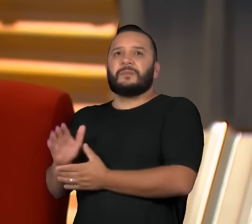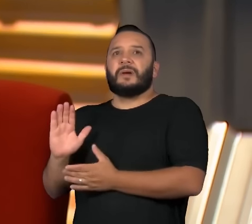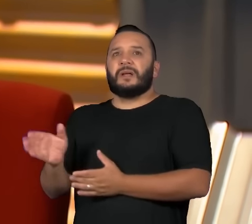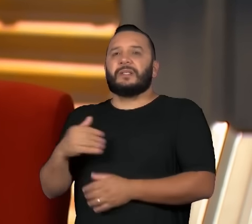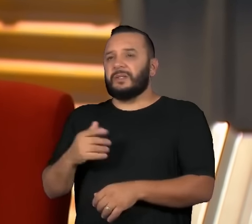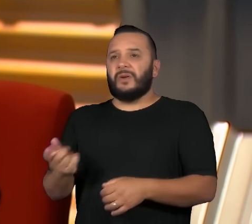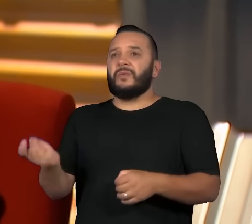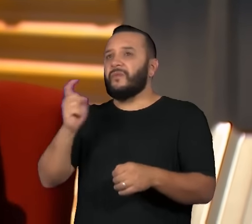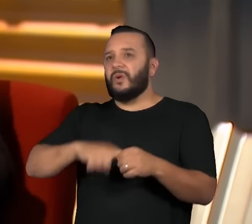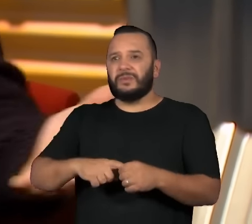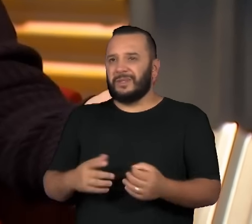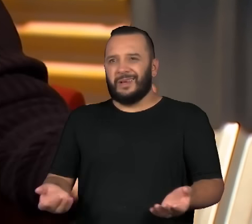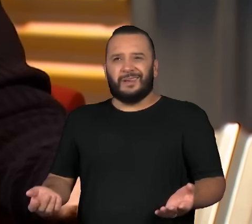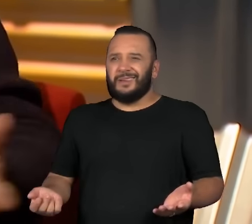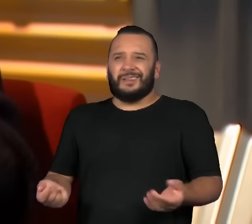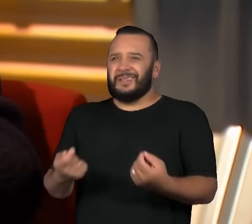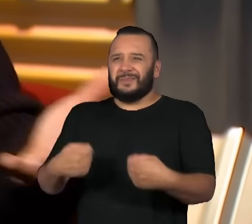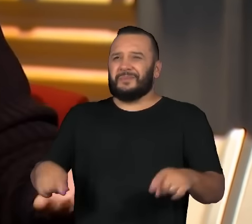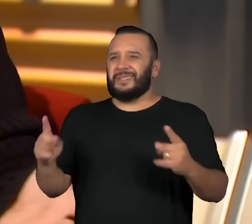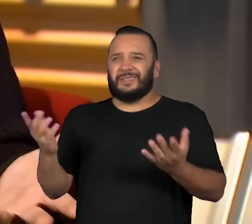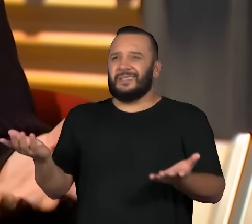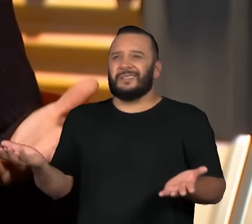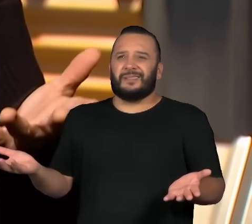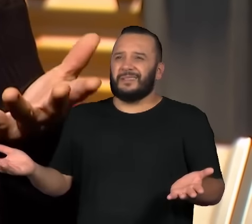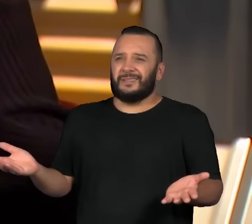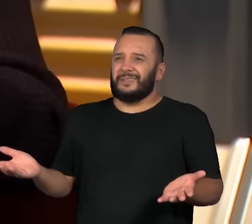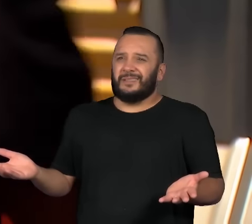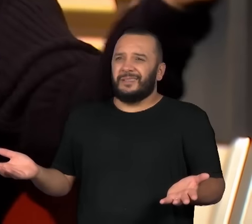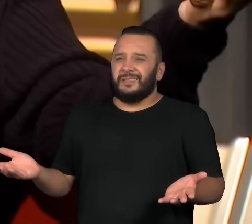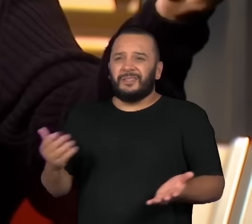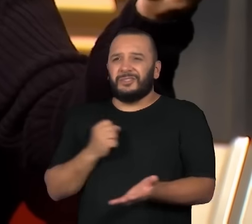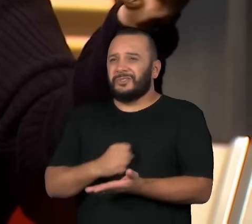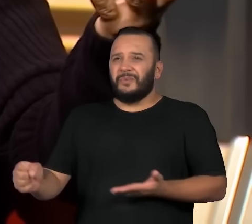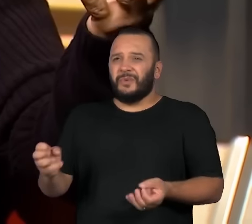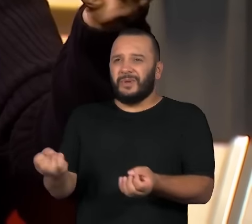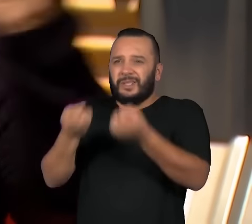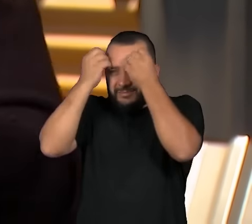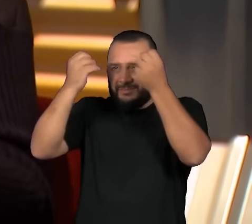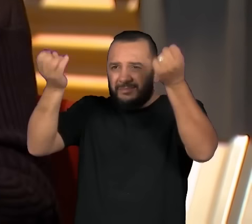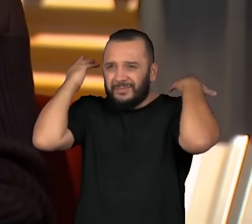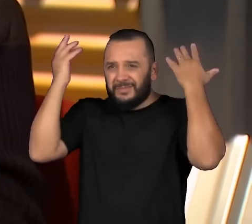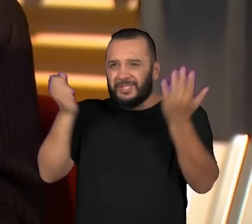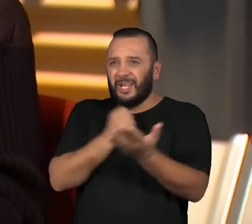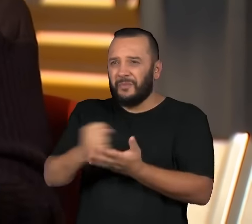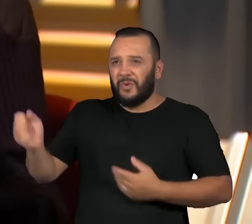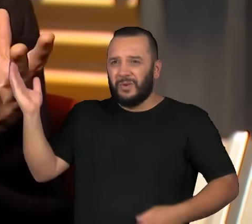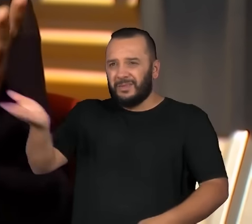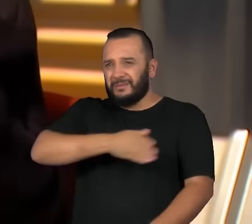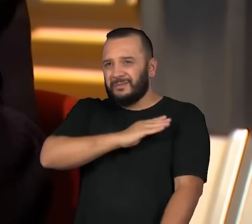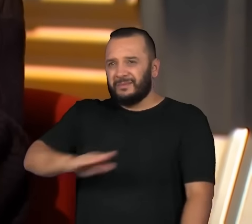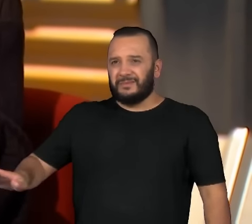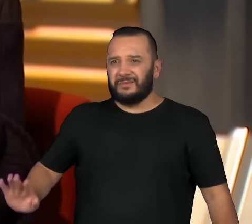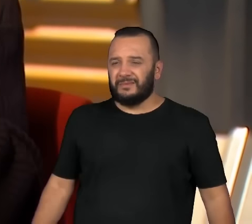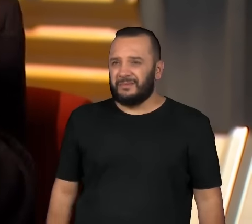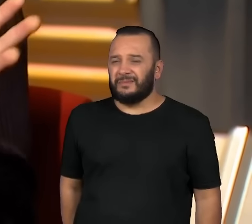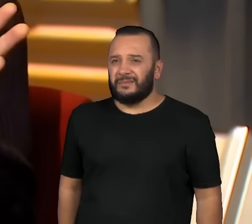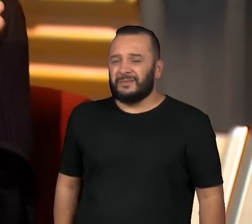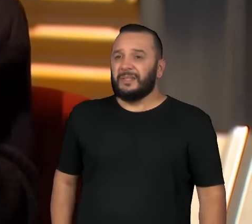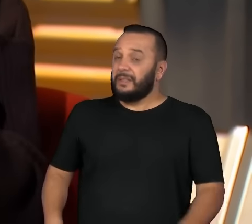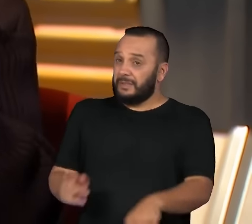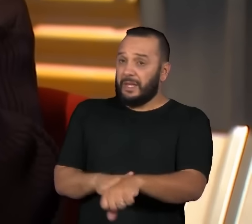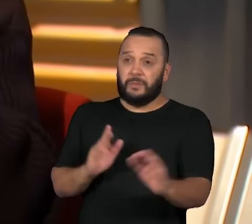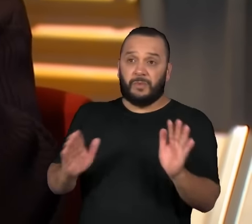hora tem que voltar, hein? Tipo, mano, não faz sentido nenhum. Passou, velho. Passou, entendeu? Nós estamos num momento